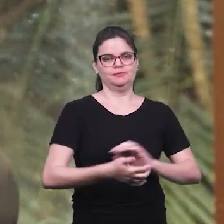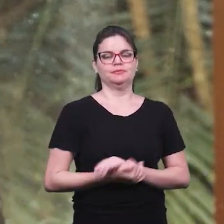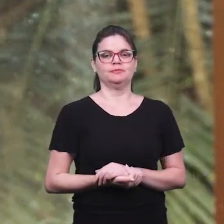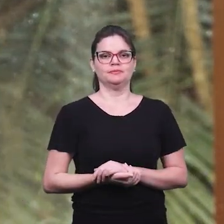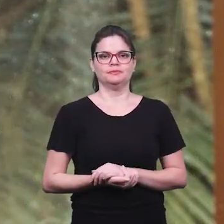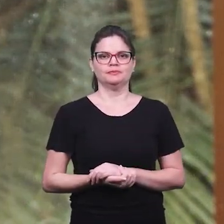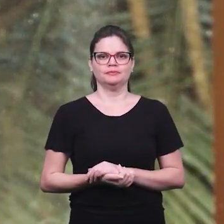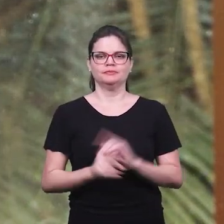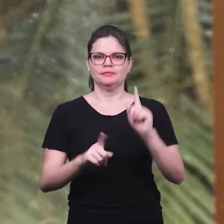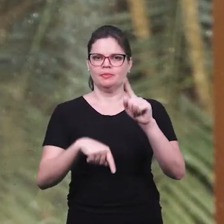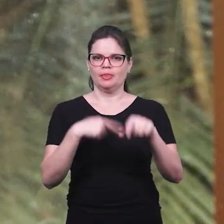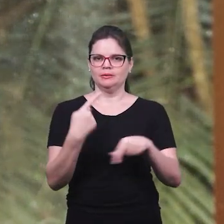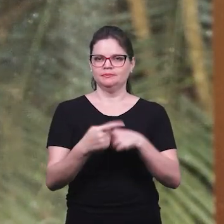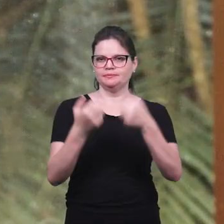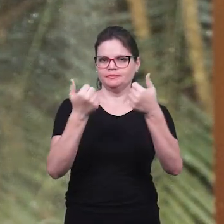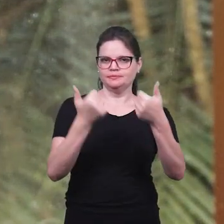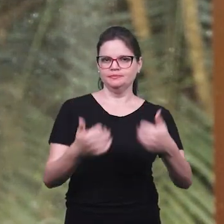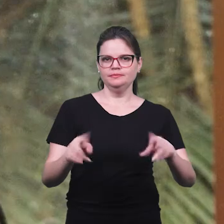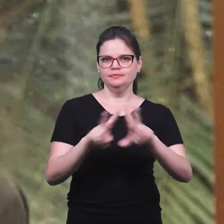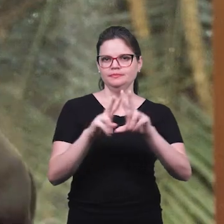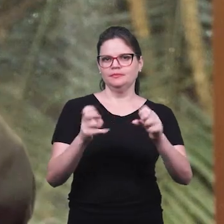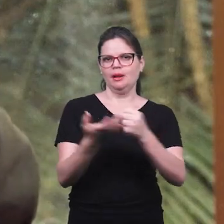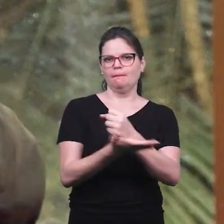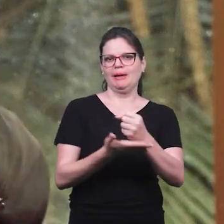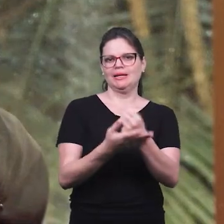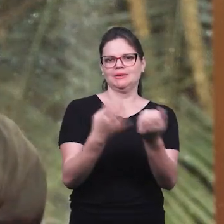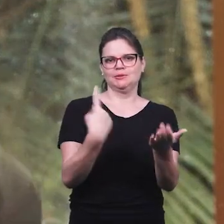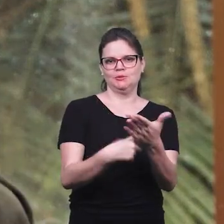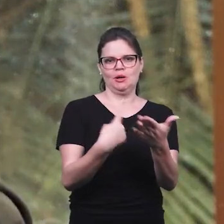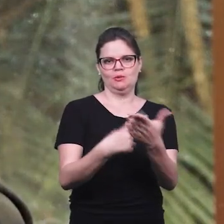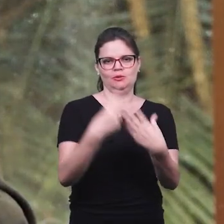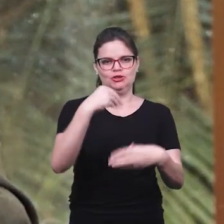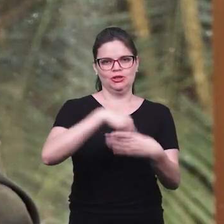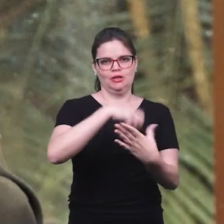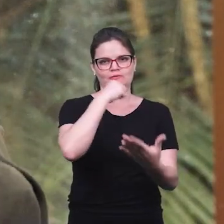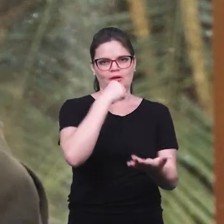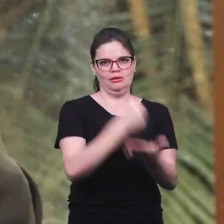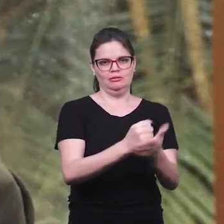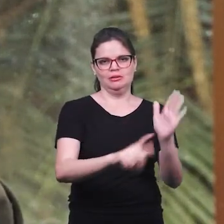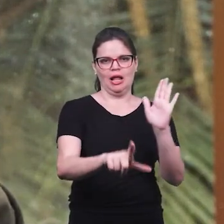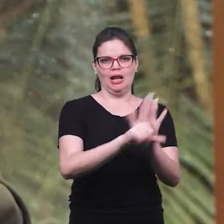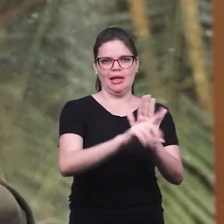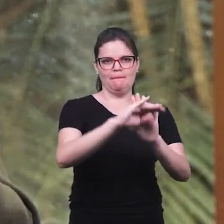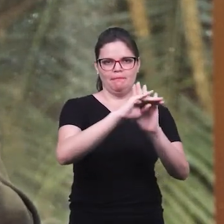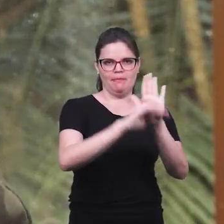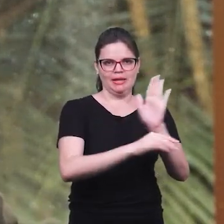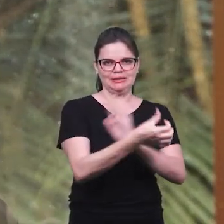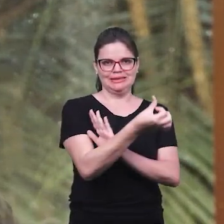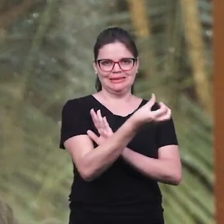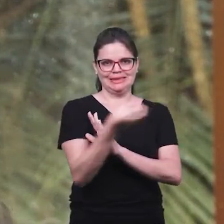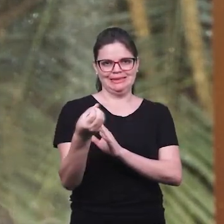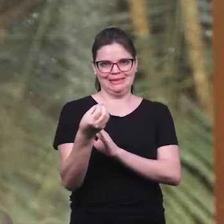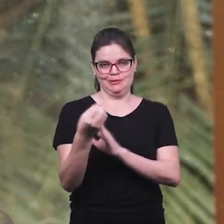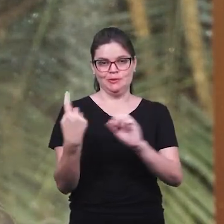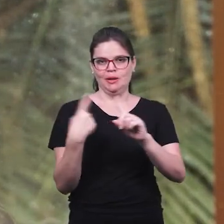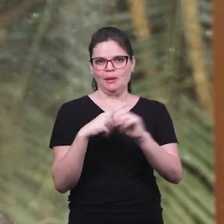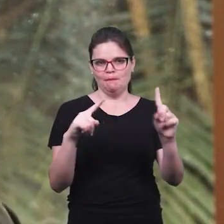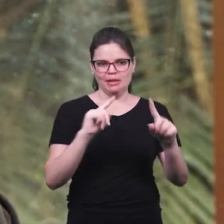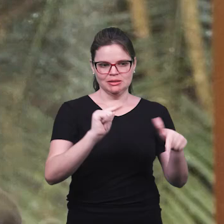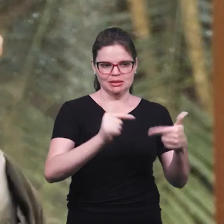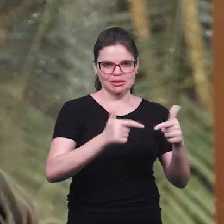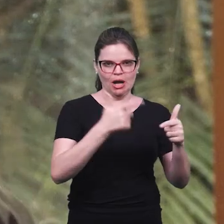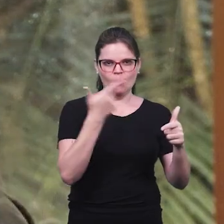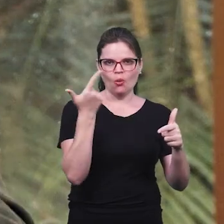Nós falamos das bases do acordo chamado Velho Testamento. Mas Israel não conseguiu andar neste